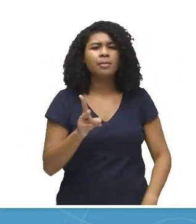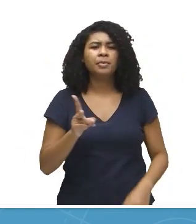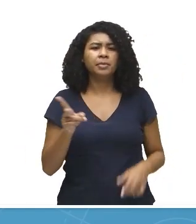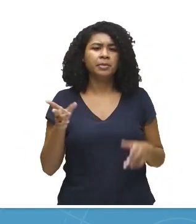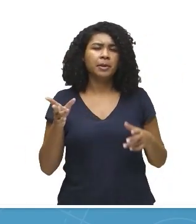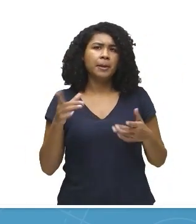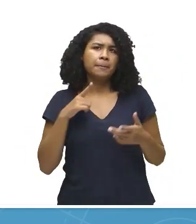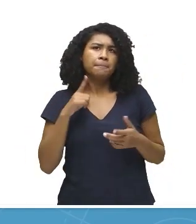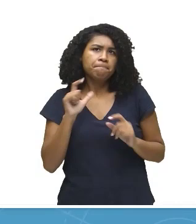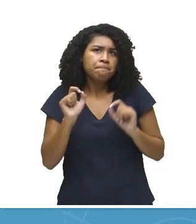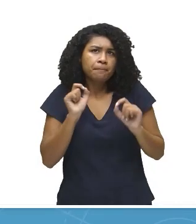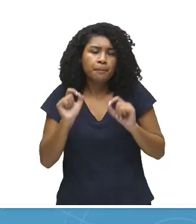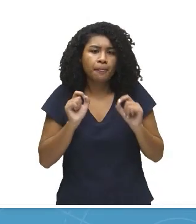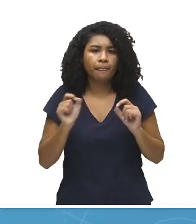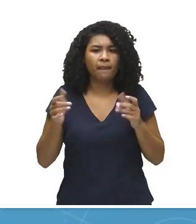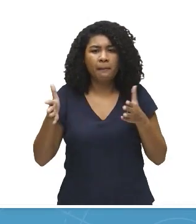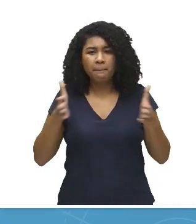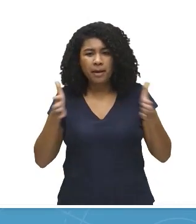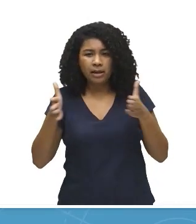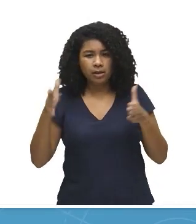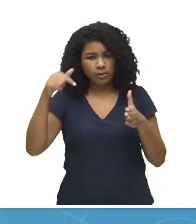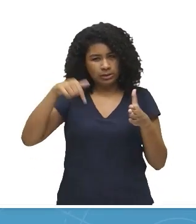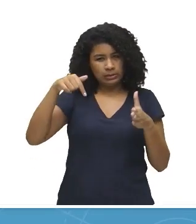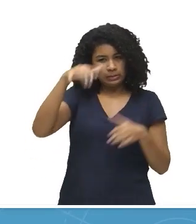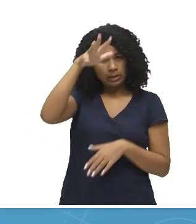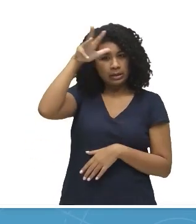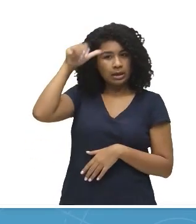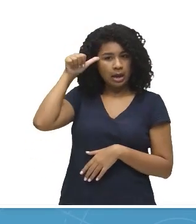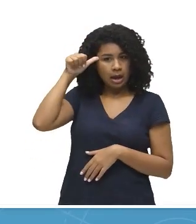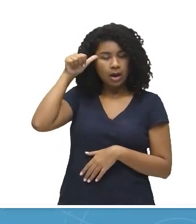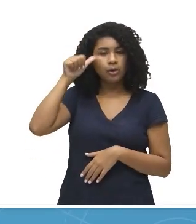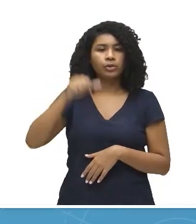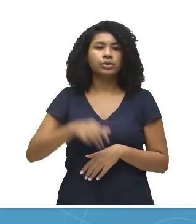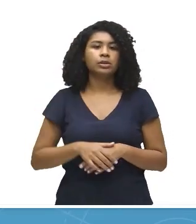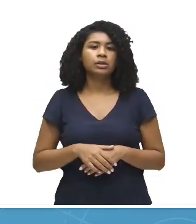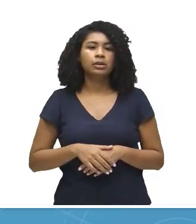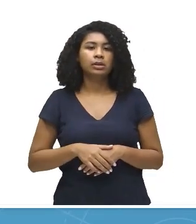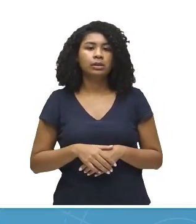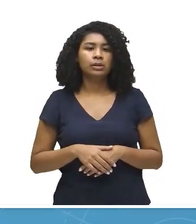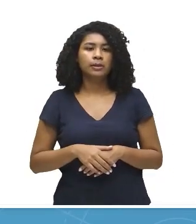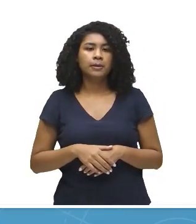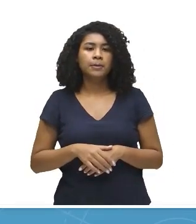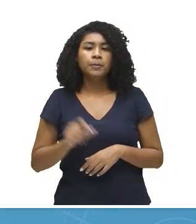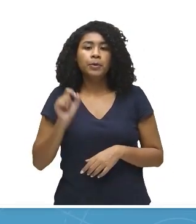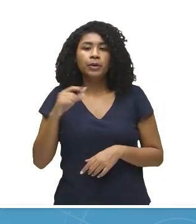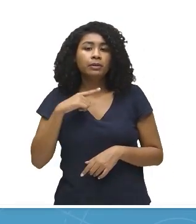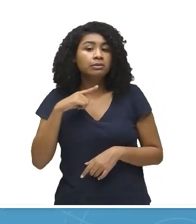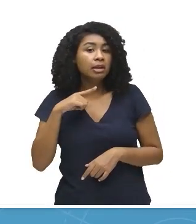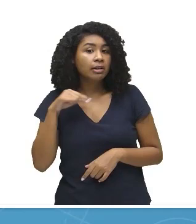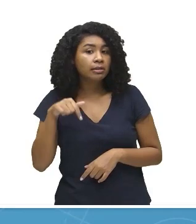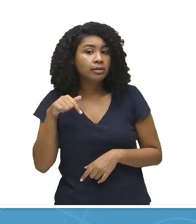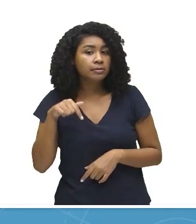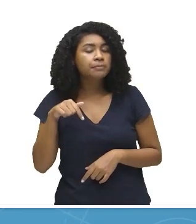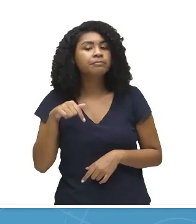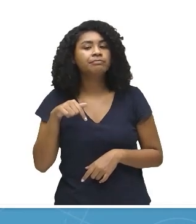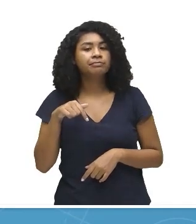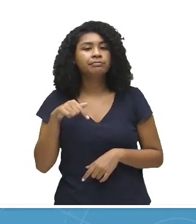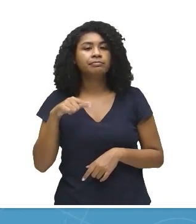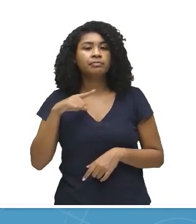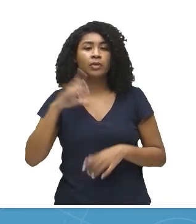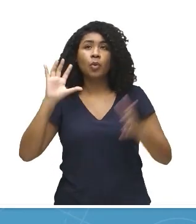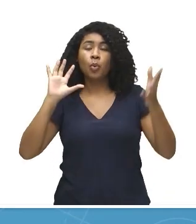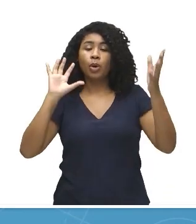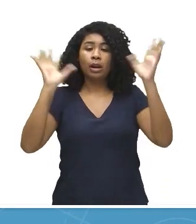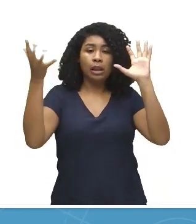também aqui em Manaus, aqui no estado do Amazonas, de uma forma geral, onde as condições climáticas,